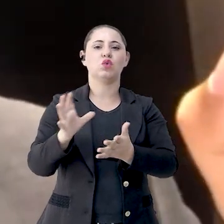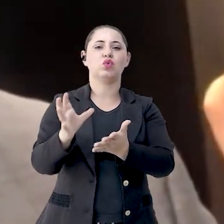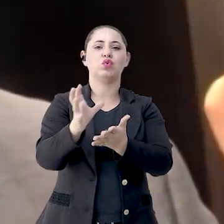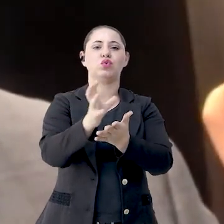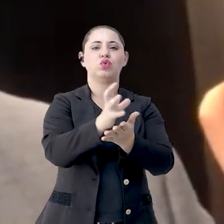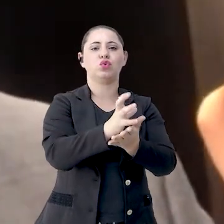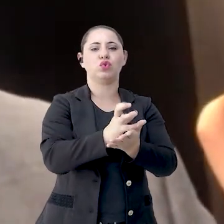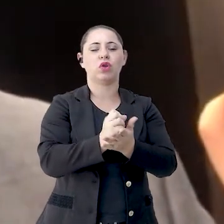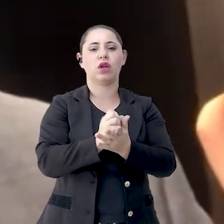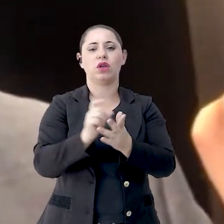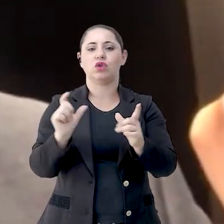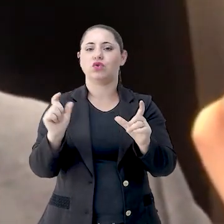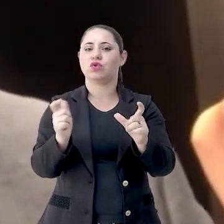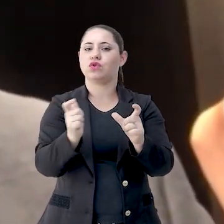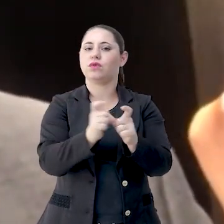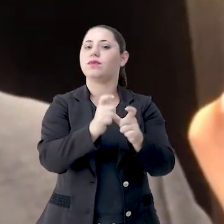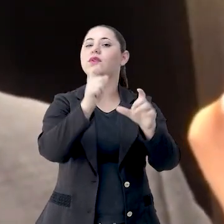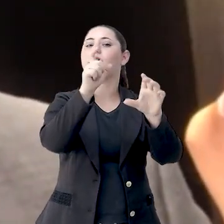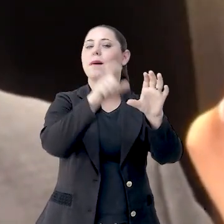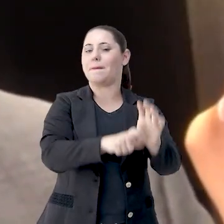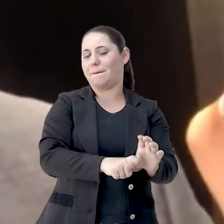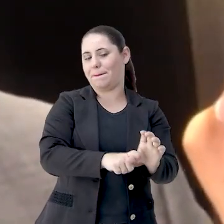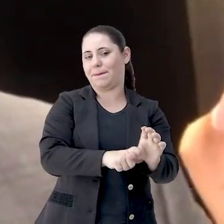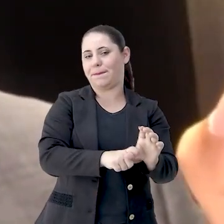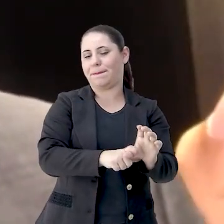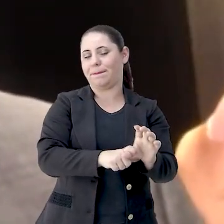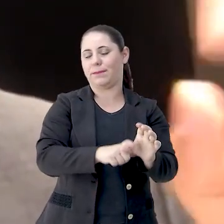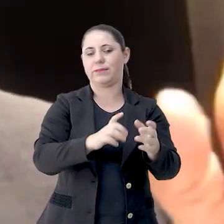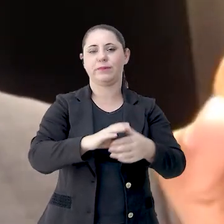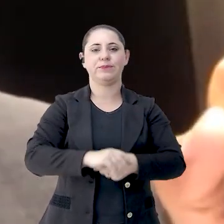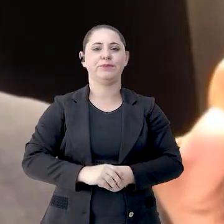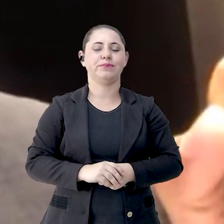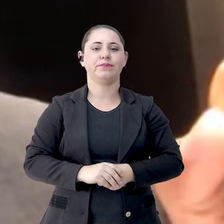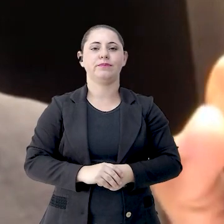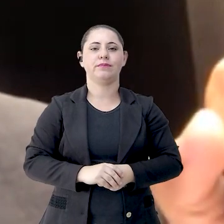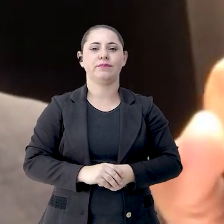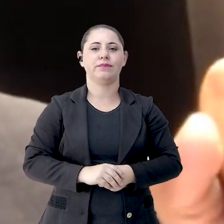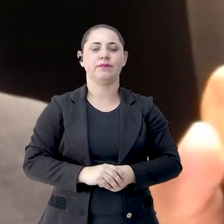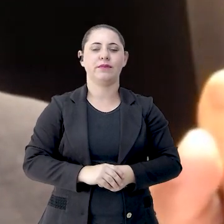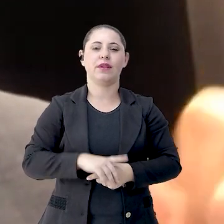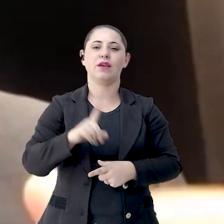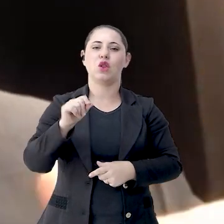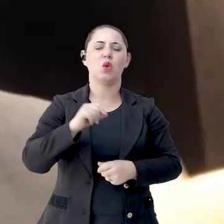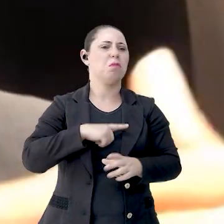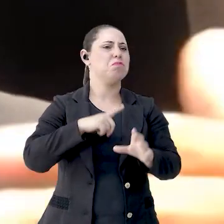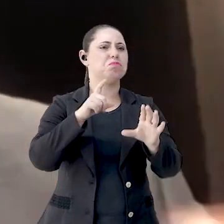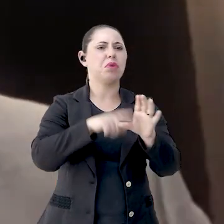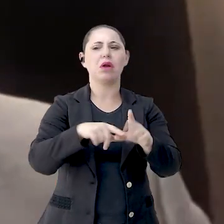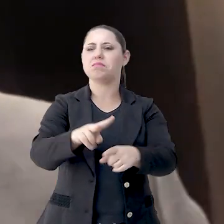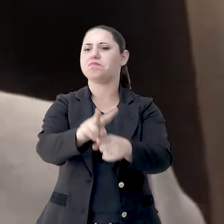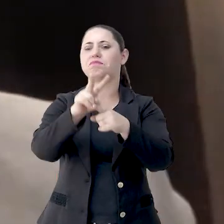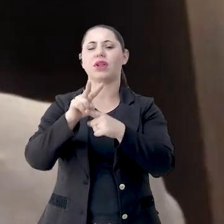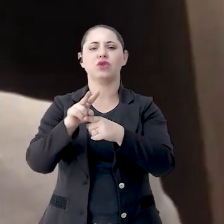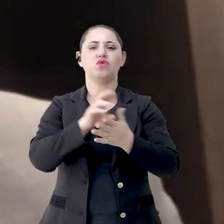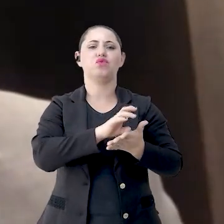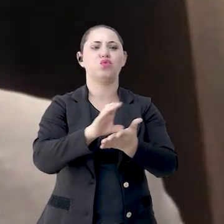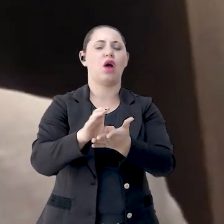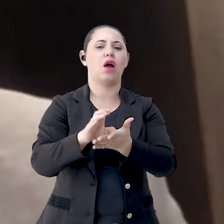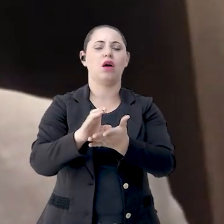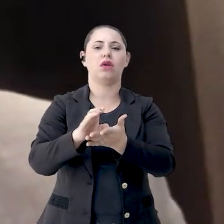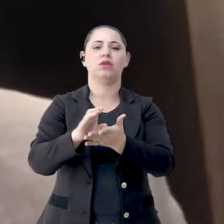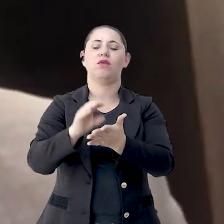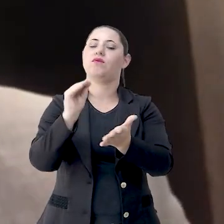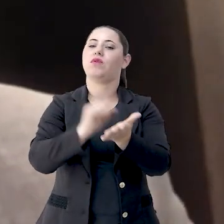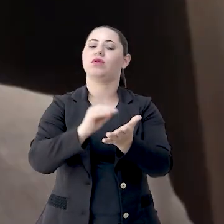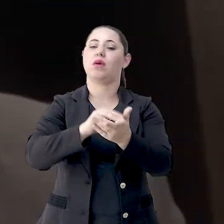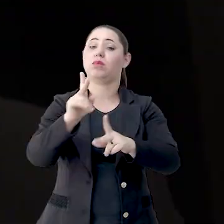receitas, diminuindo, por sua vez, as suas despesas, para que possa sobrar dinheiro para investimentos importantes